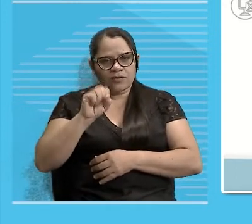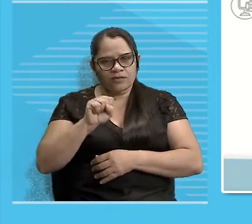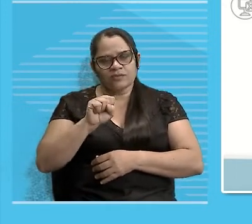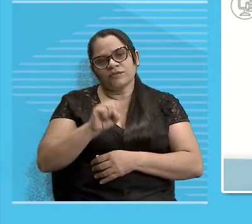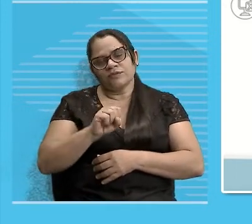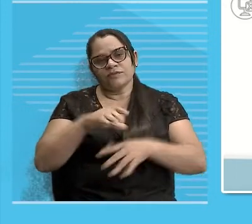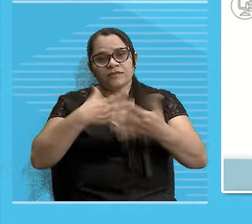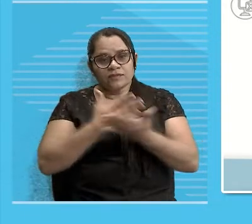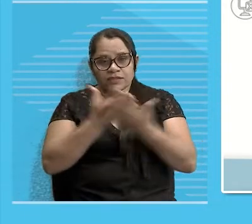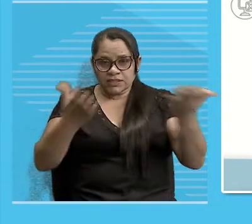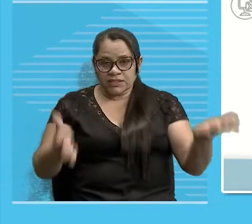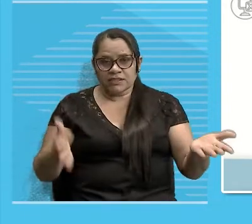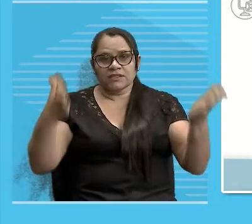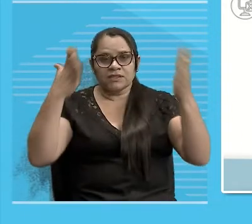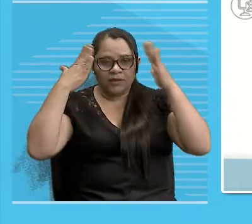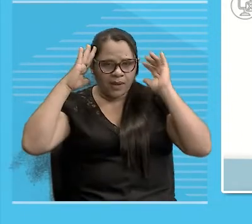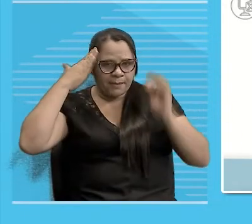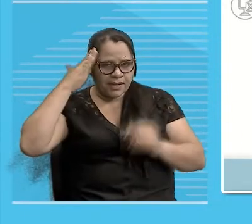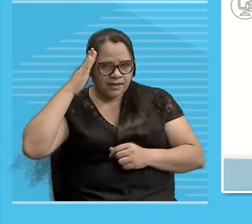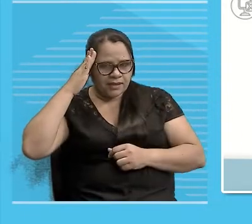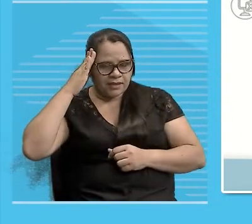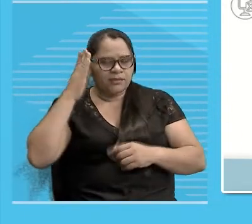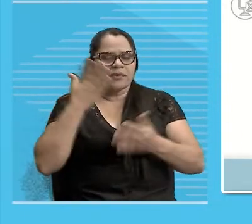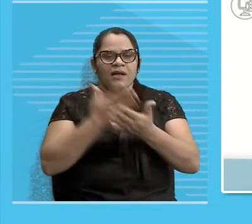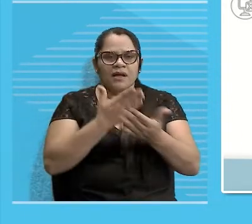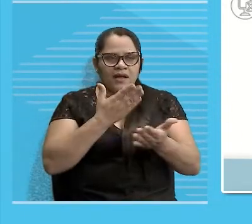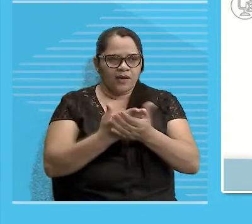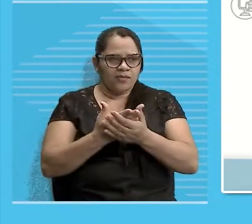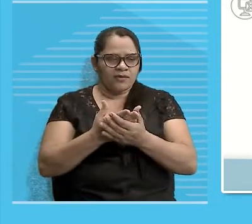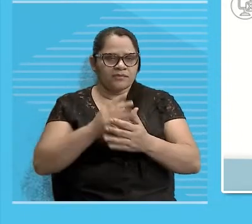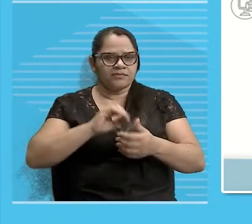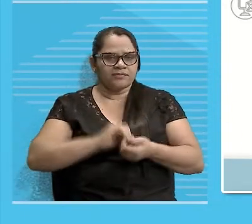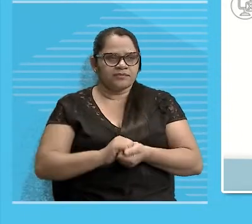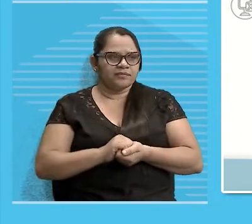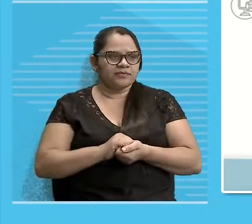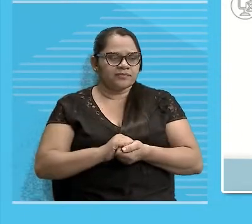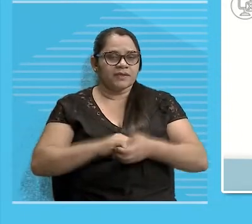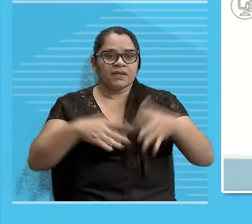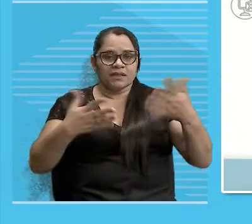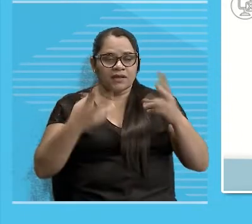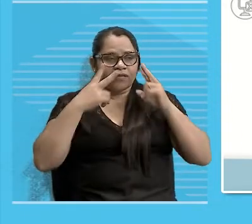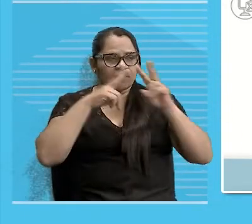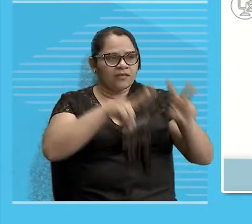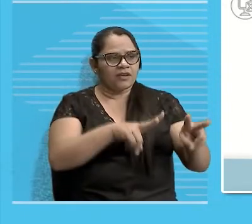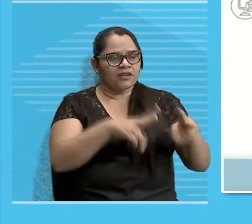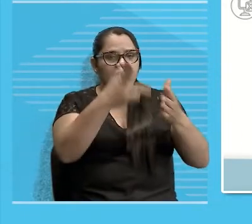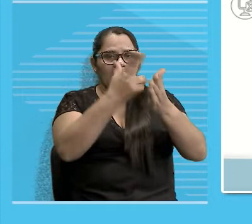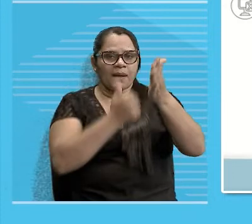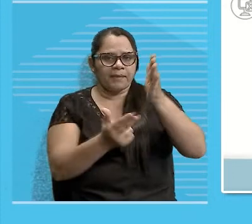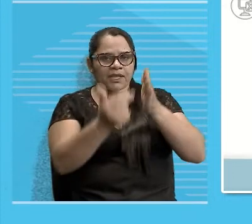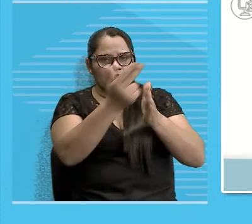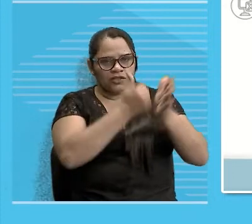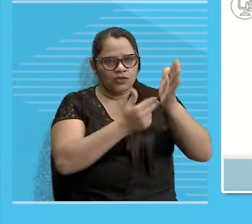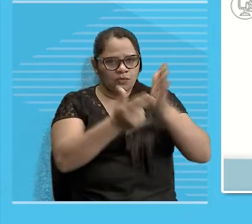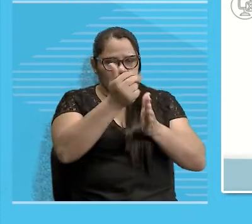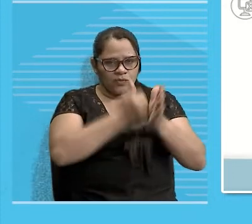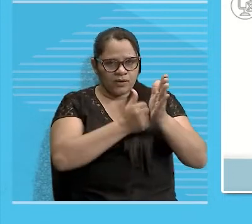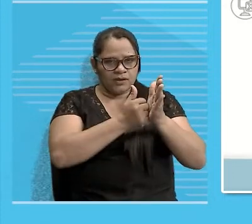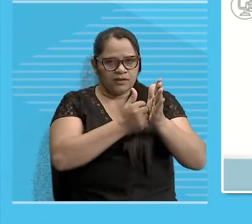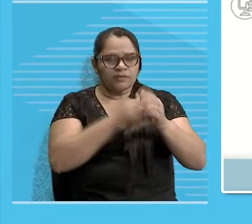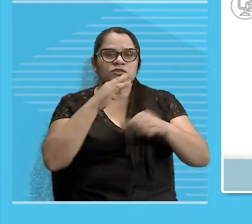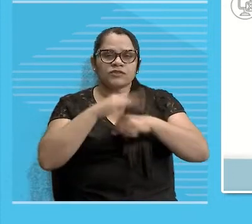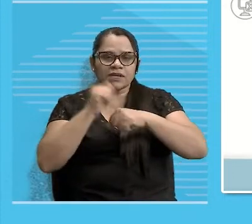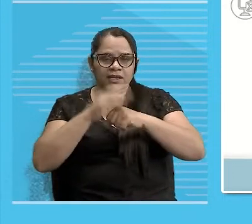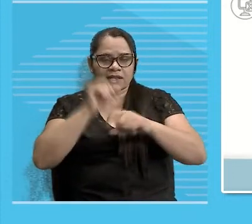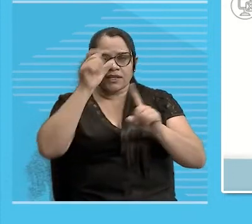aula? Principais características do barroco. Olha aí galera, a pintura do nosso querido Caravaggio,